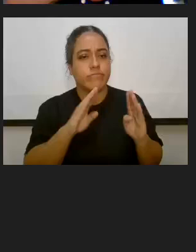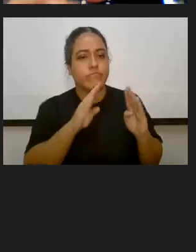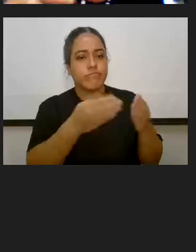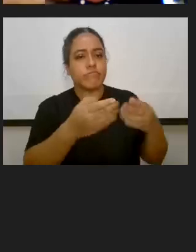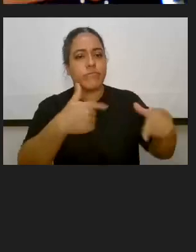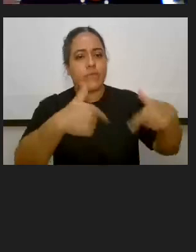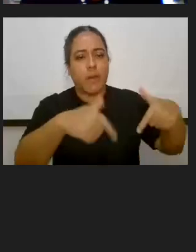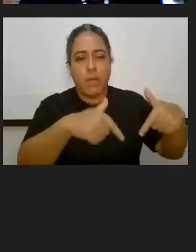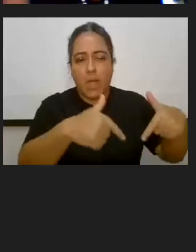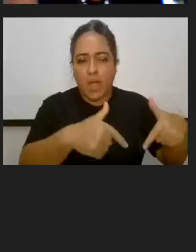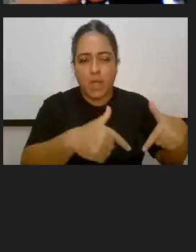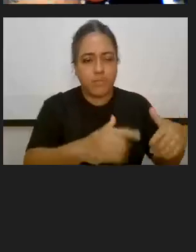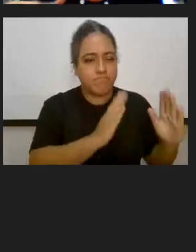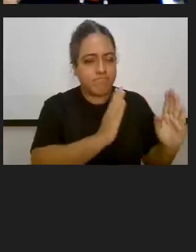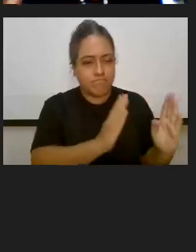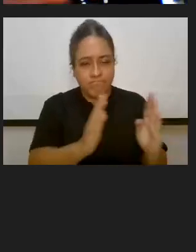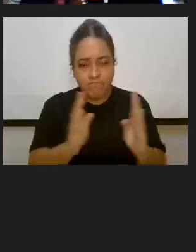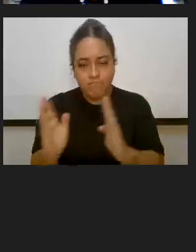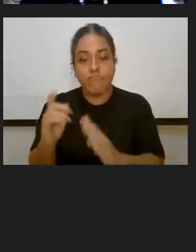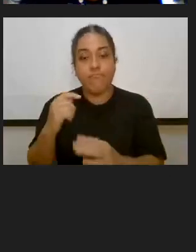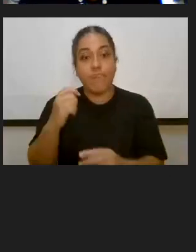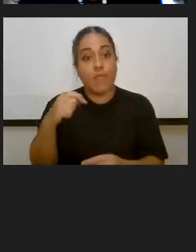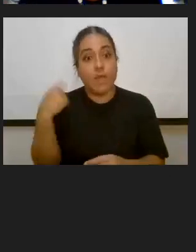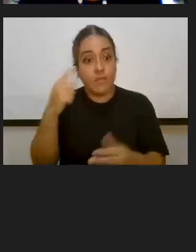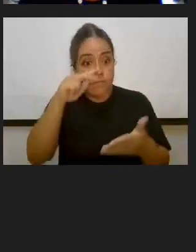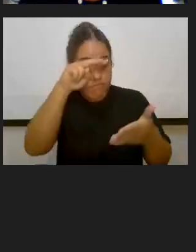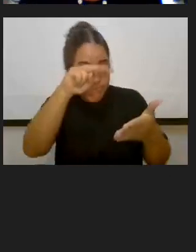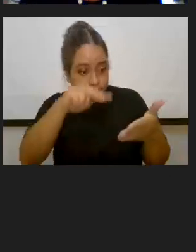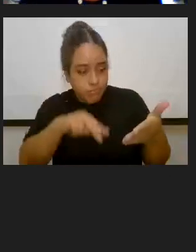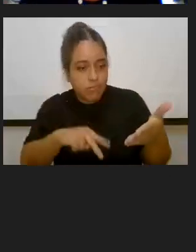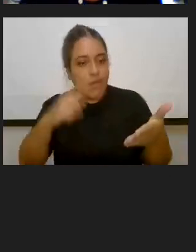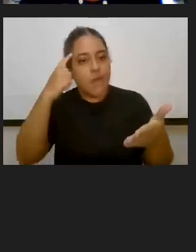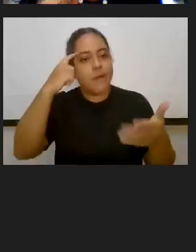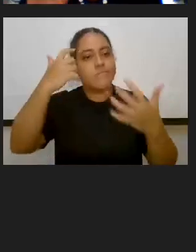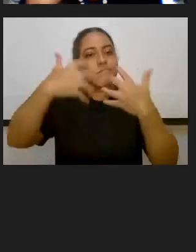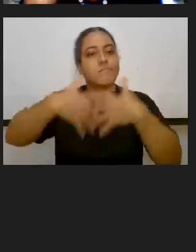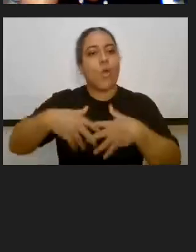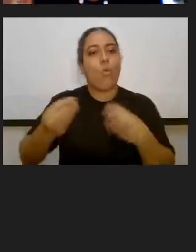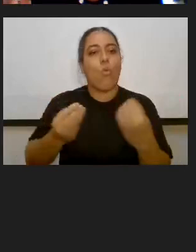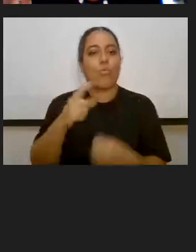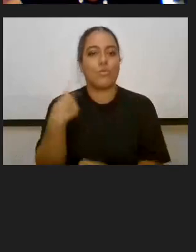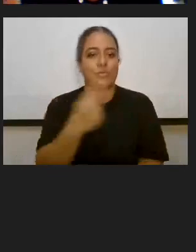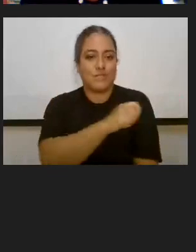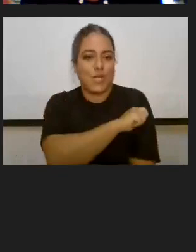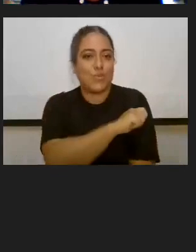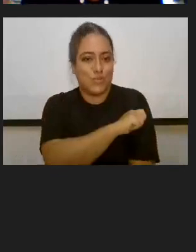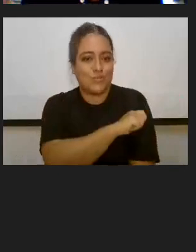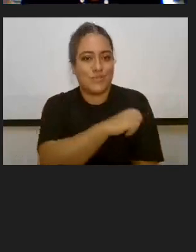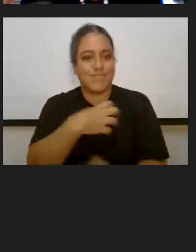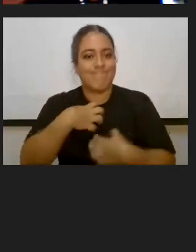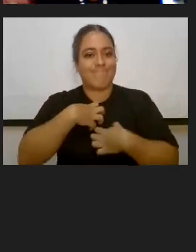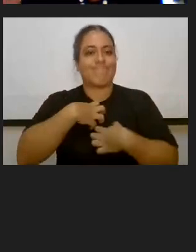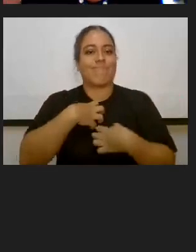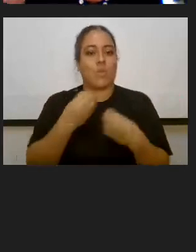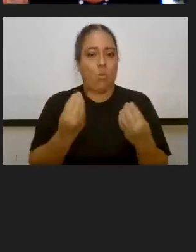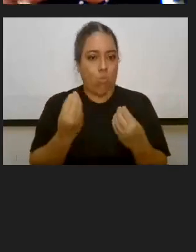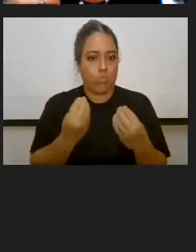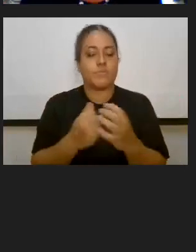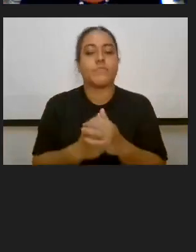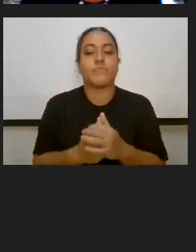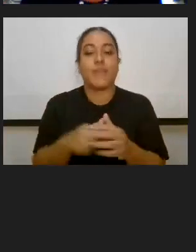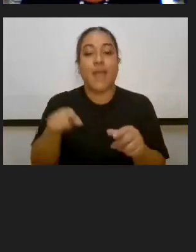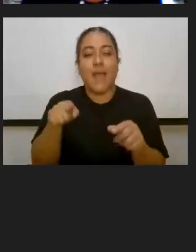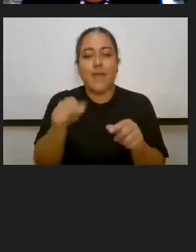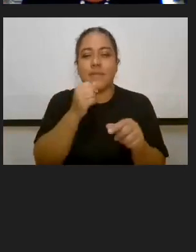que valem para a gente dar uma pensada nos nossos estudantes. Aqui eu falo para vocês, eu fiz